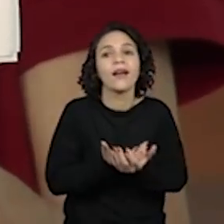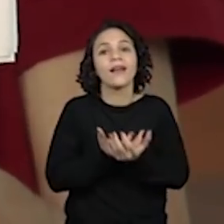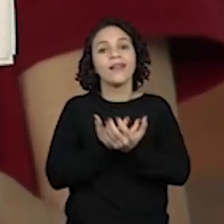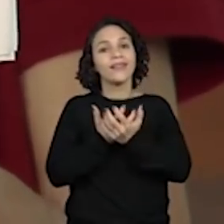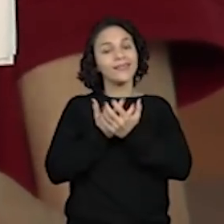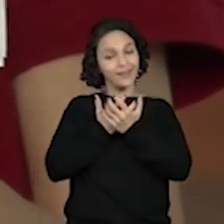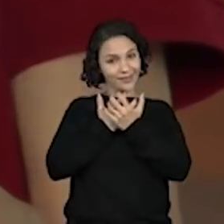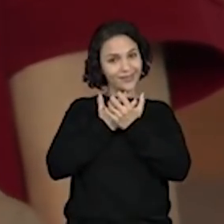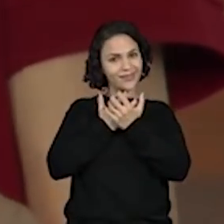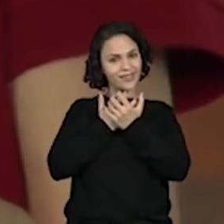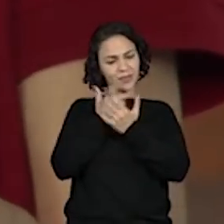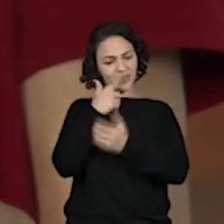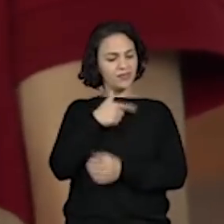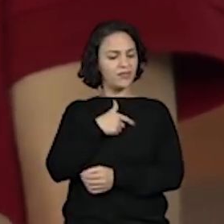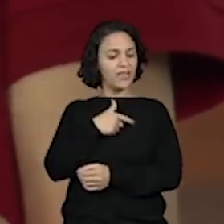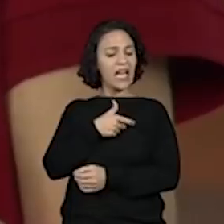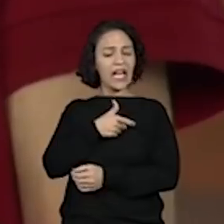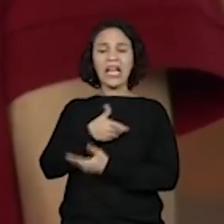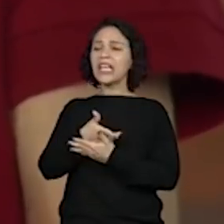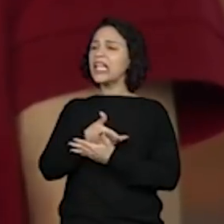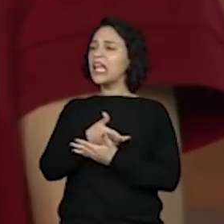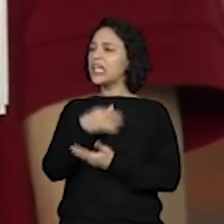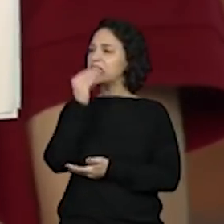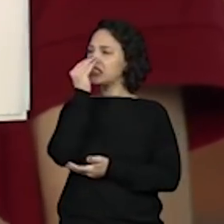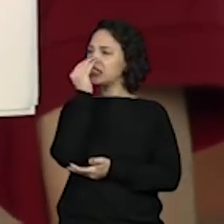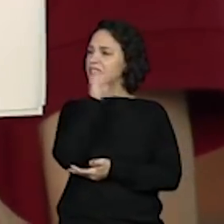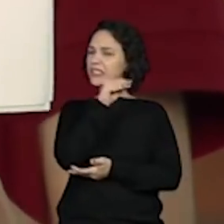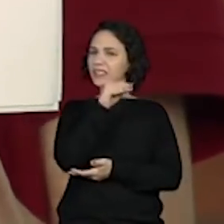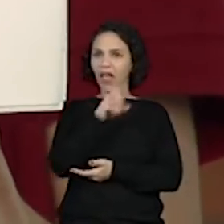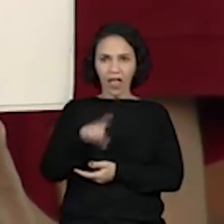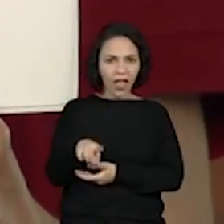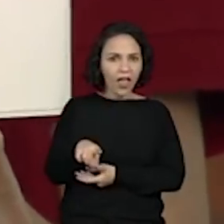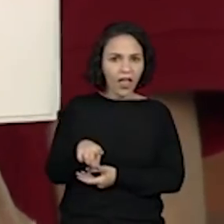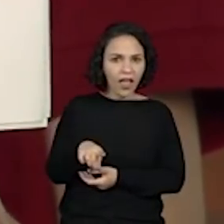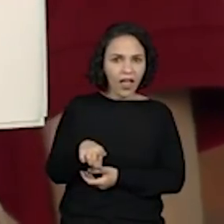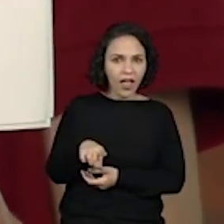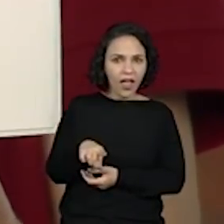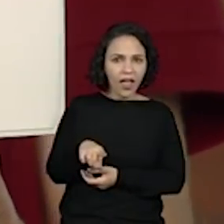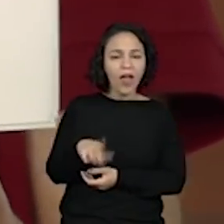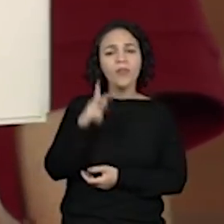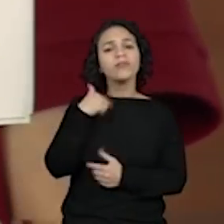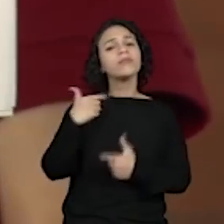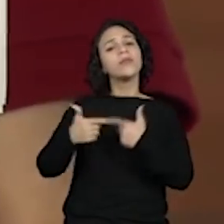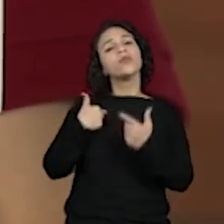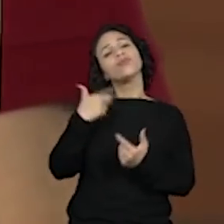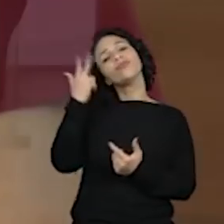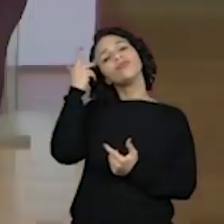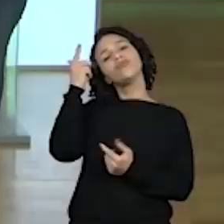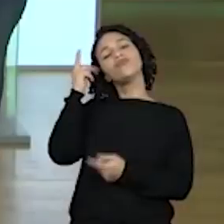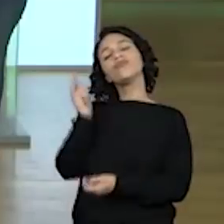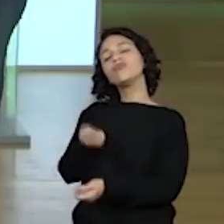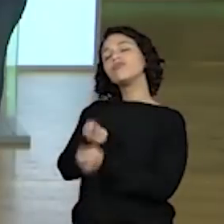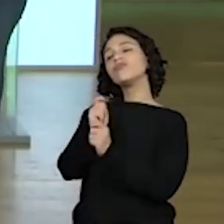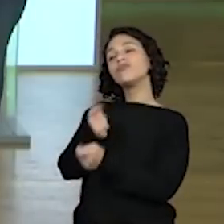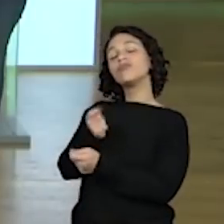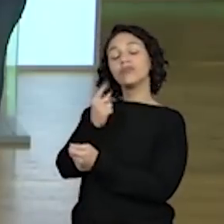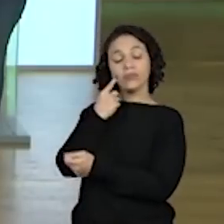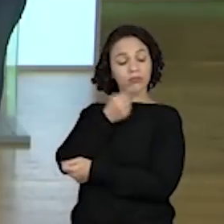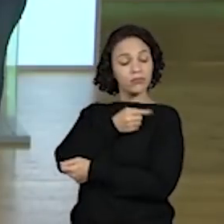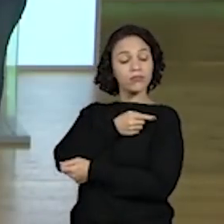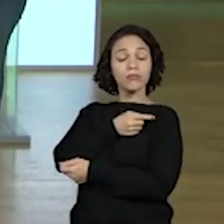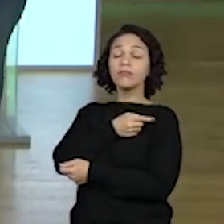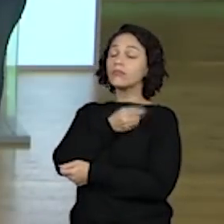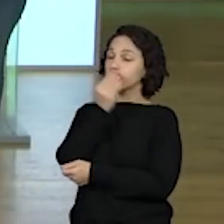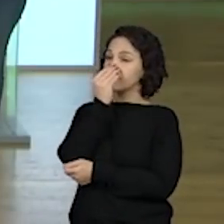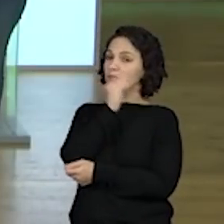quê? Fingiu que não viu nada? Ele continuou o seu trabalho como se nada tivesse acontecido?